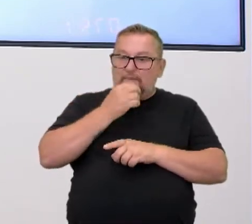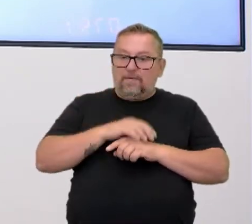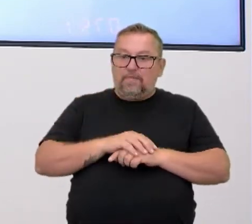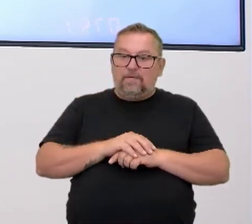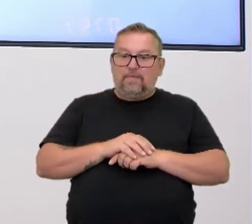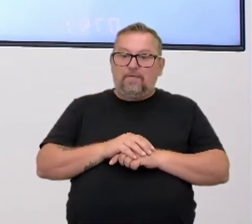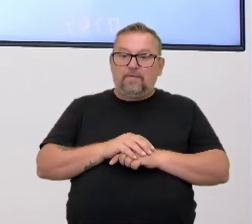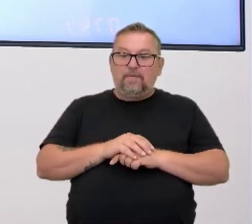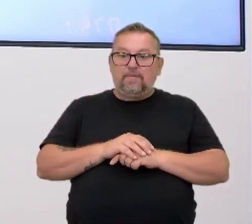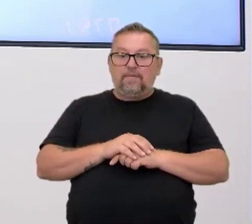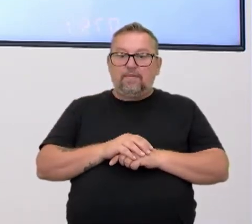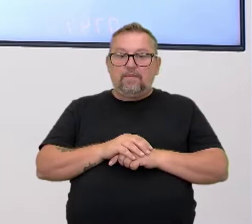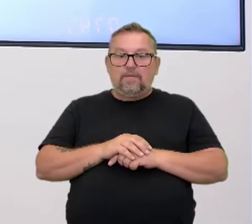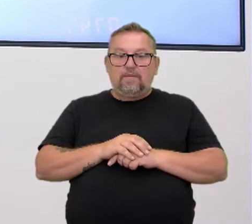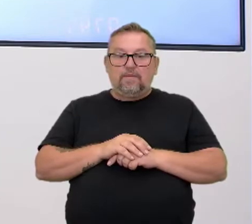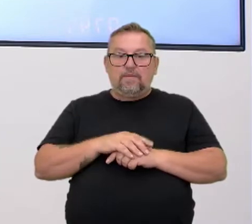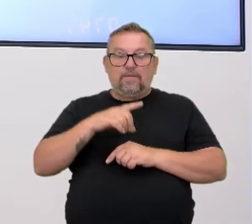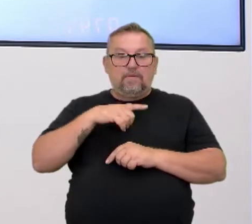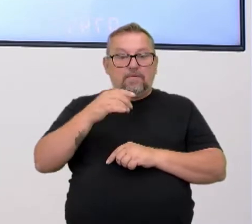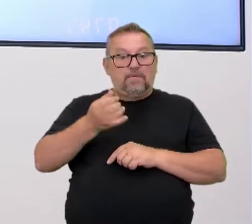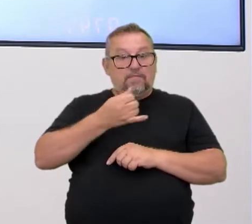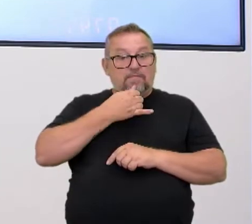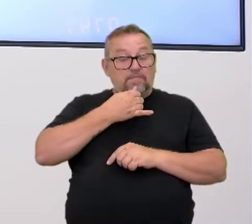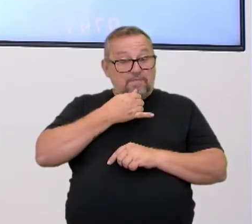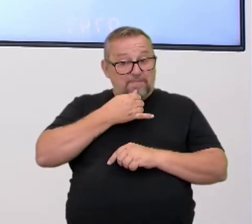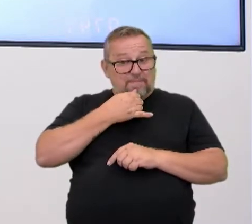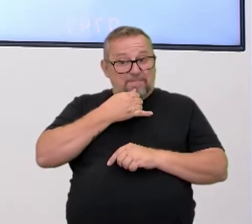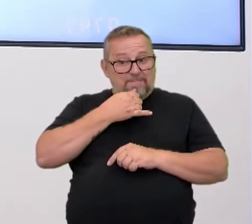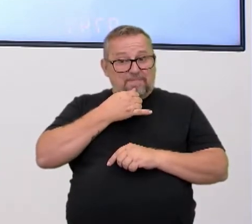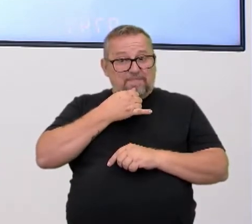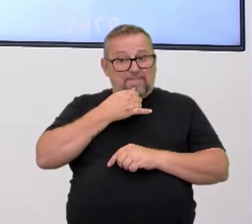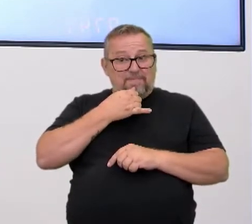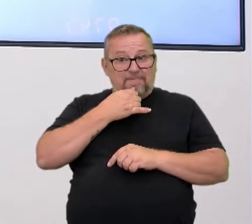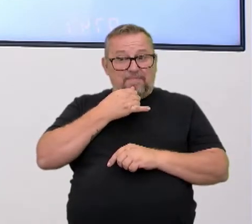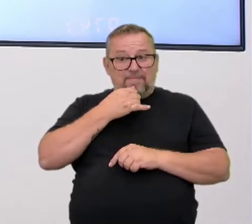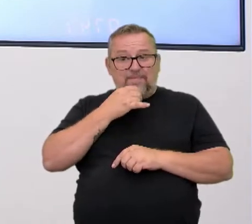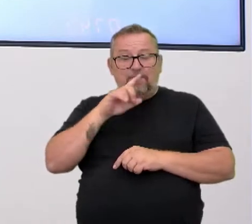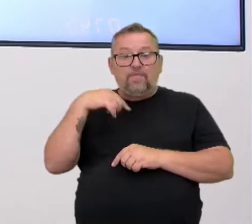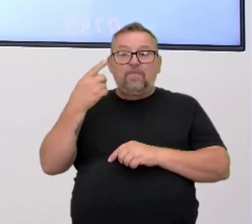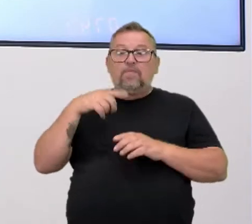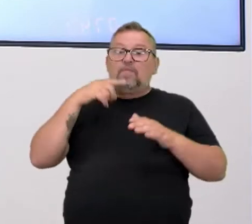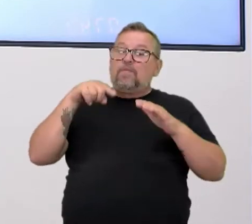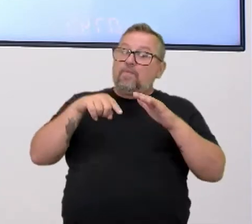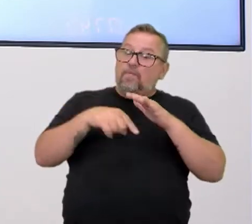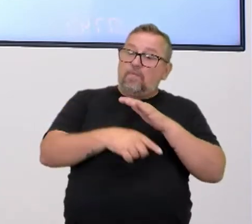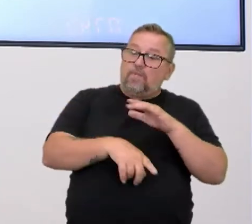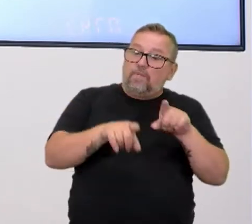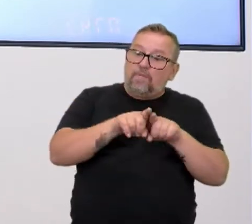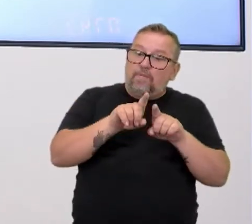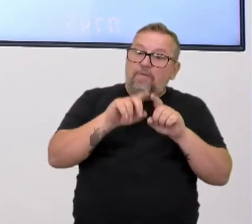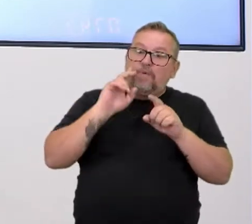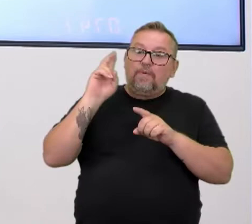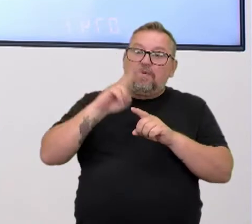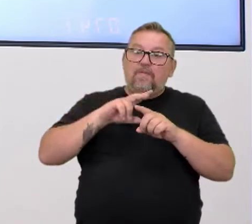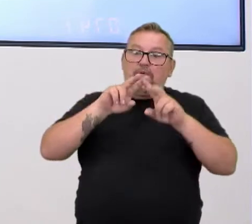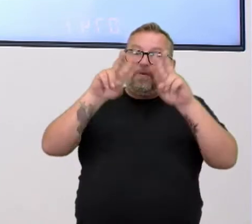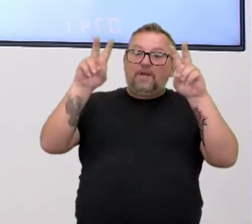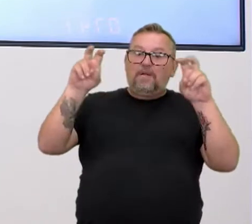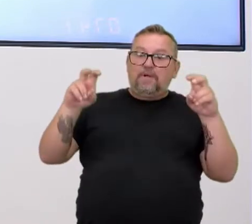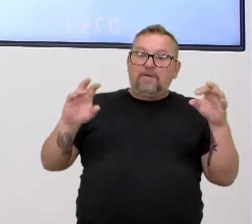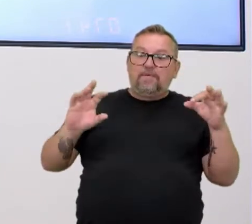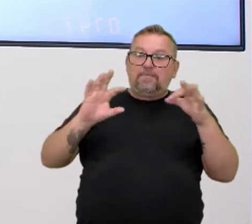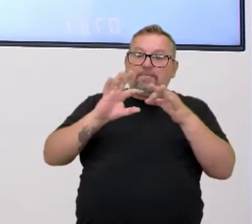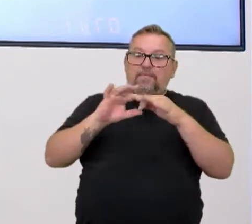e secundárias. Eu dei como exemplo o nosso aprofundamento, né? Então eu peguei o matemática